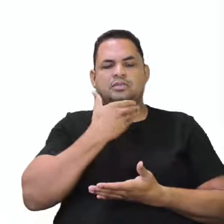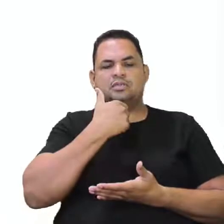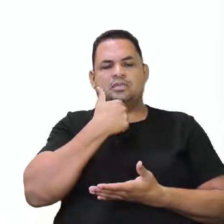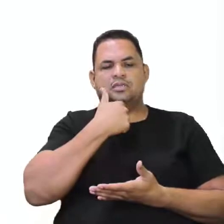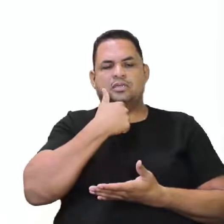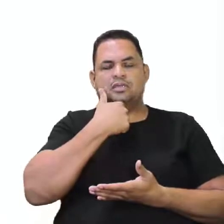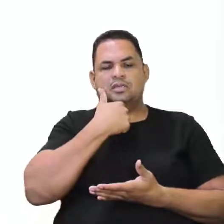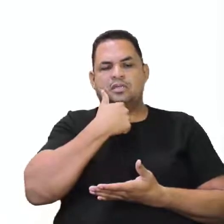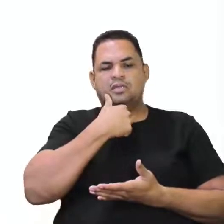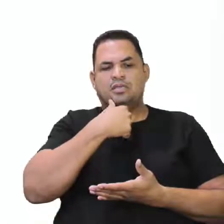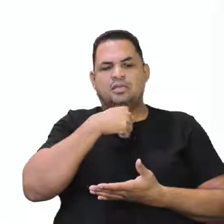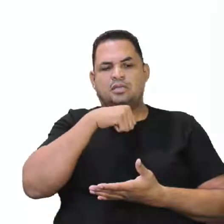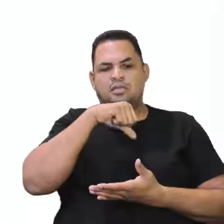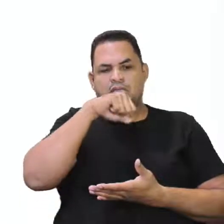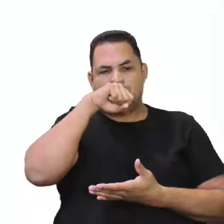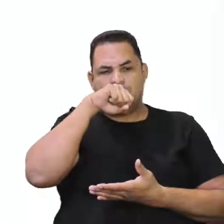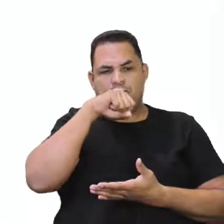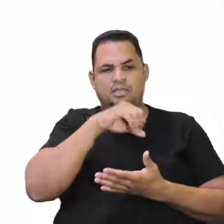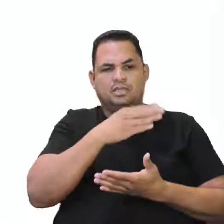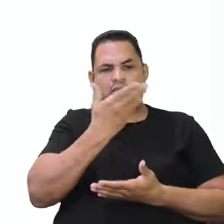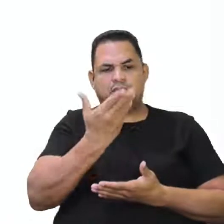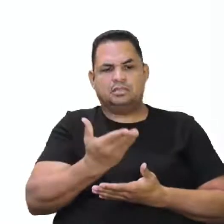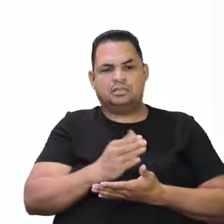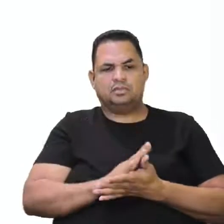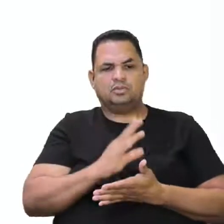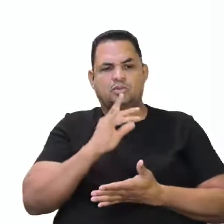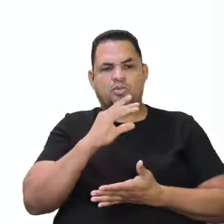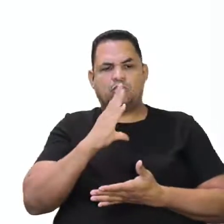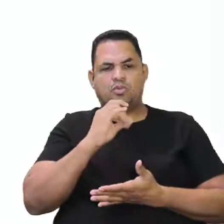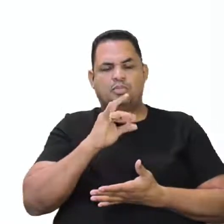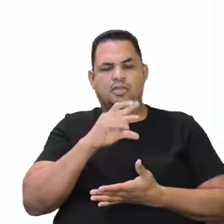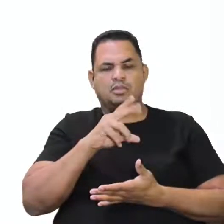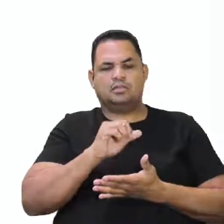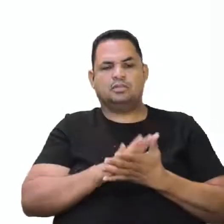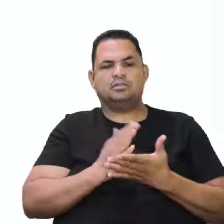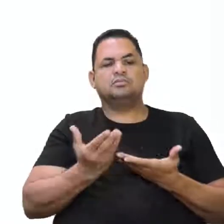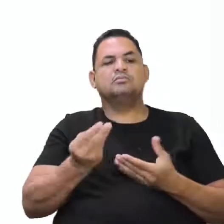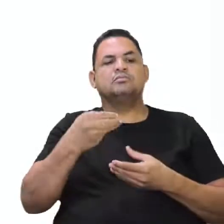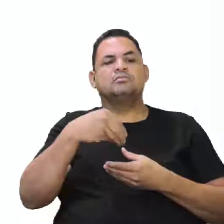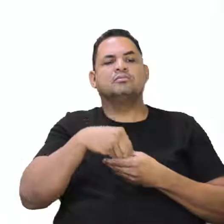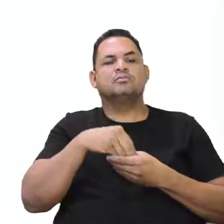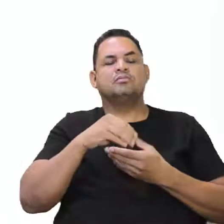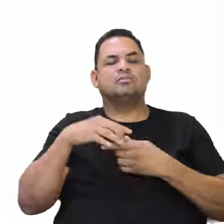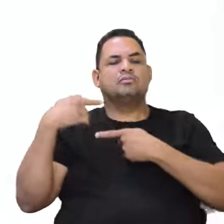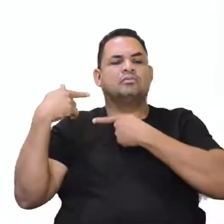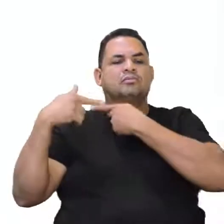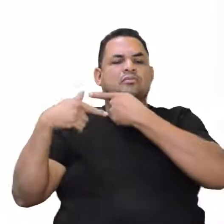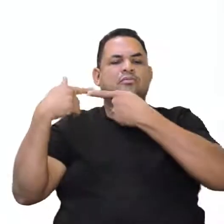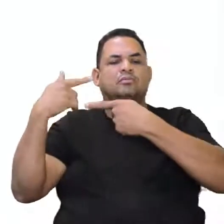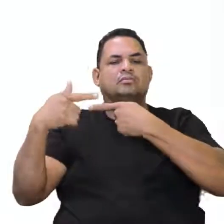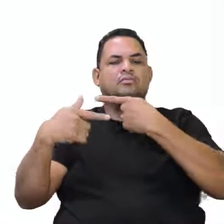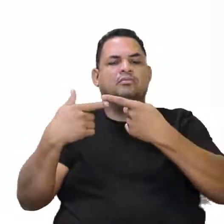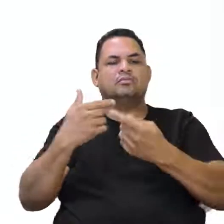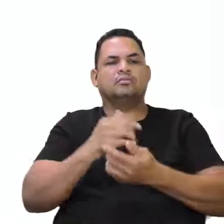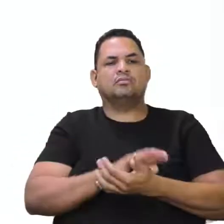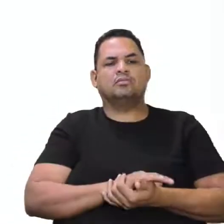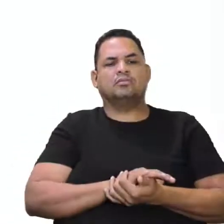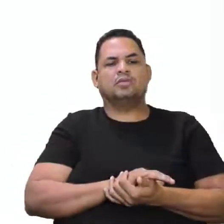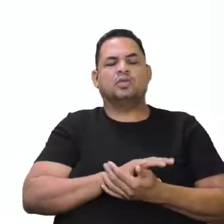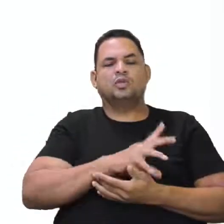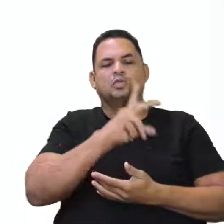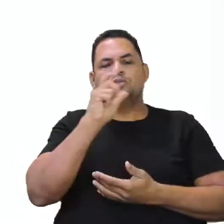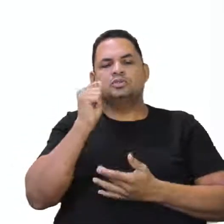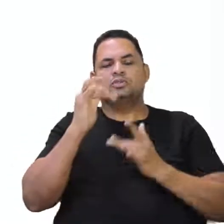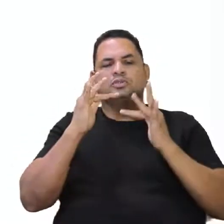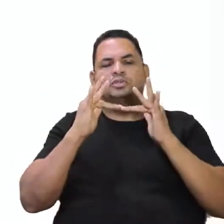do Cupid, que é o Cupido, e faz parte da tradição do Valentine's